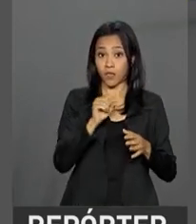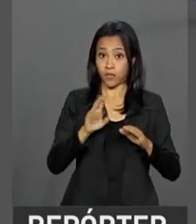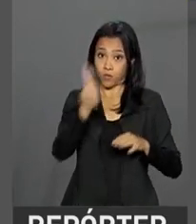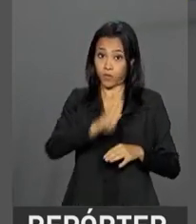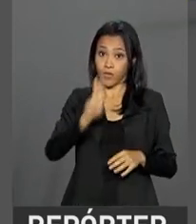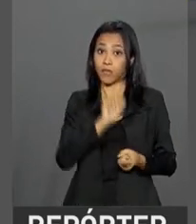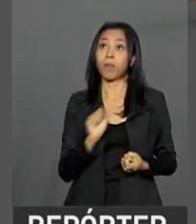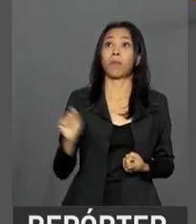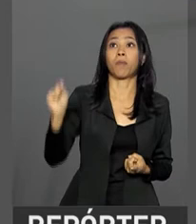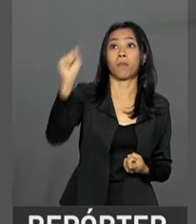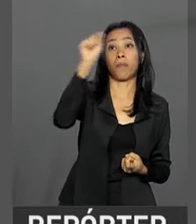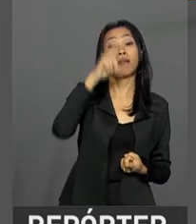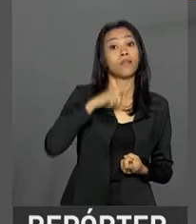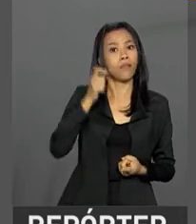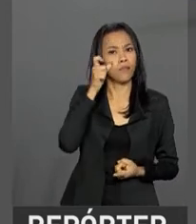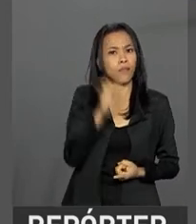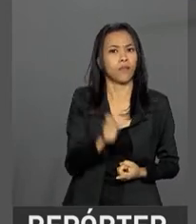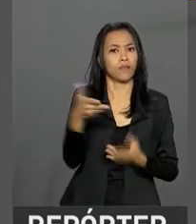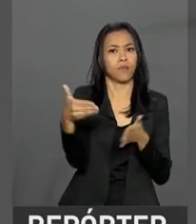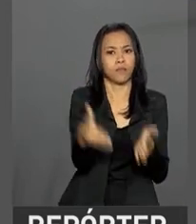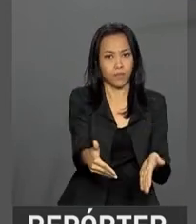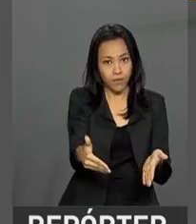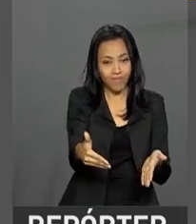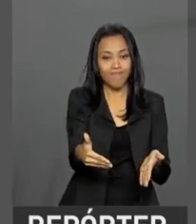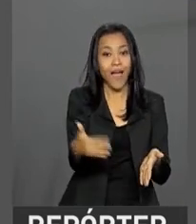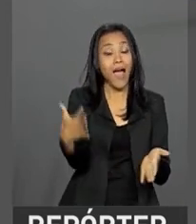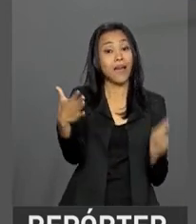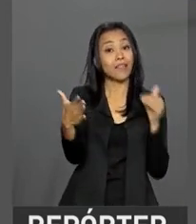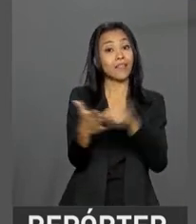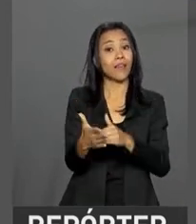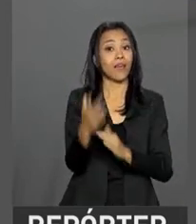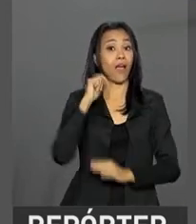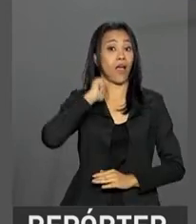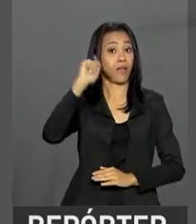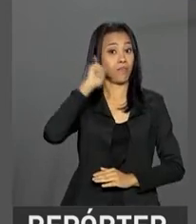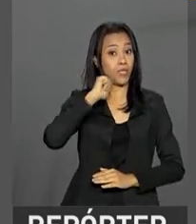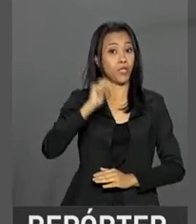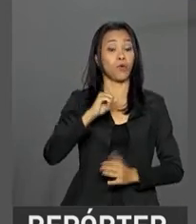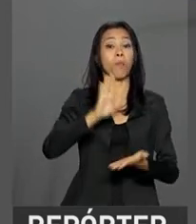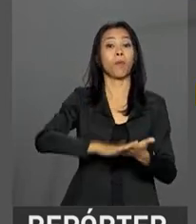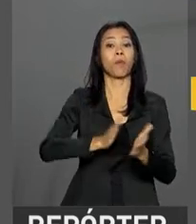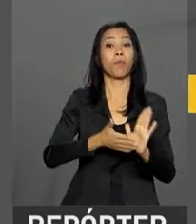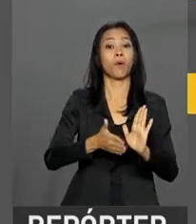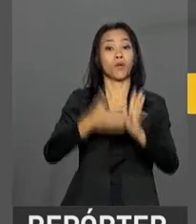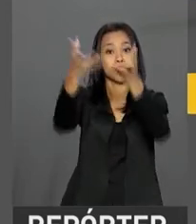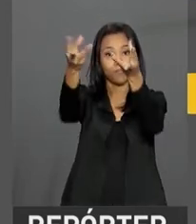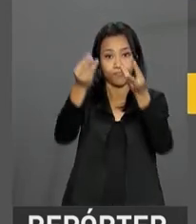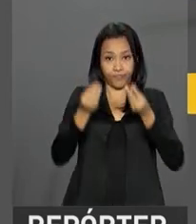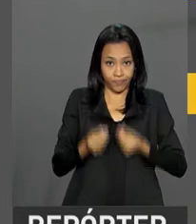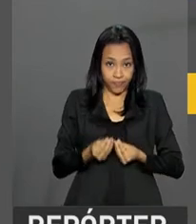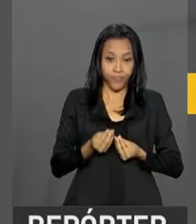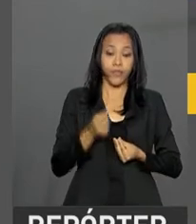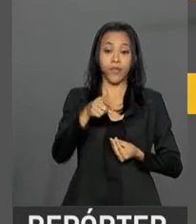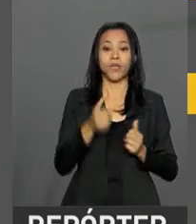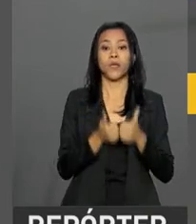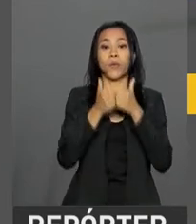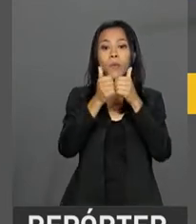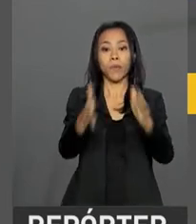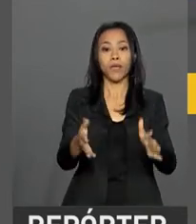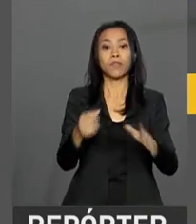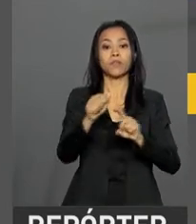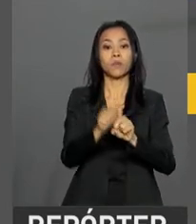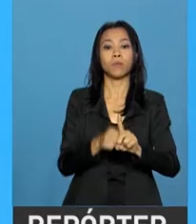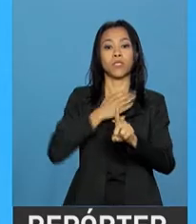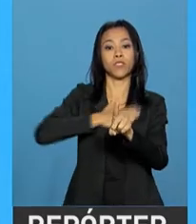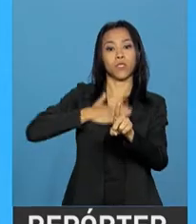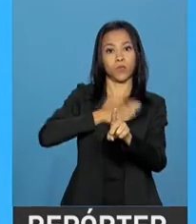superior que têm interesse de participar tem até abril para encaminhar propostas as atividades começam a partir de